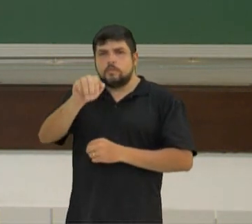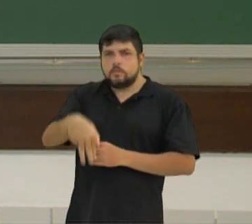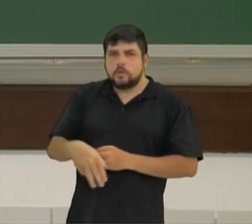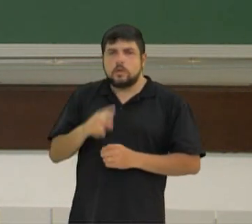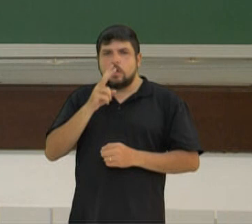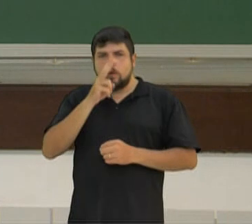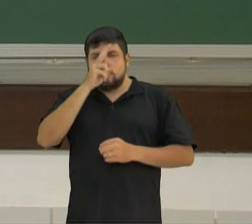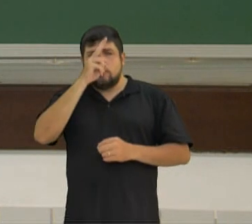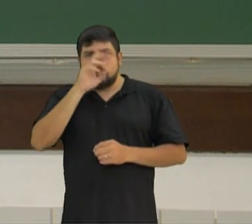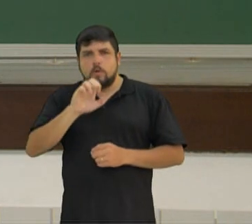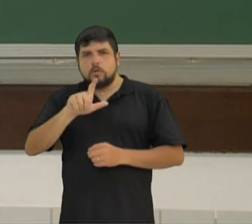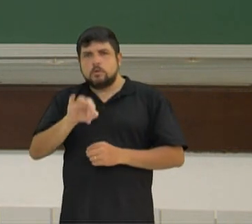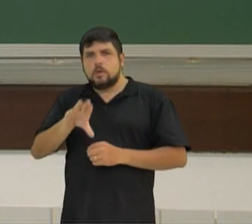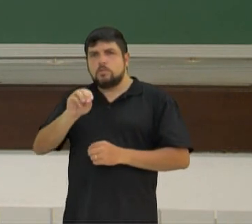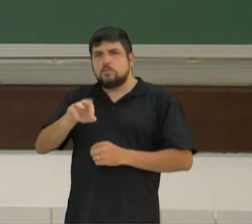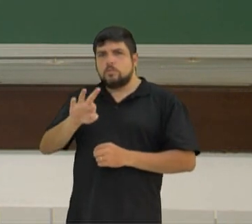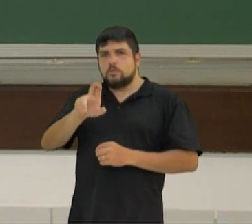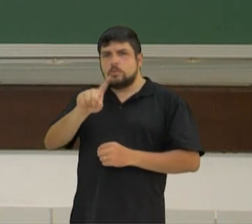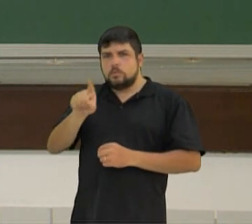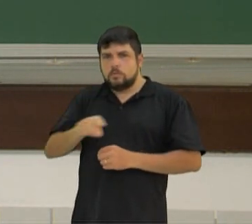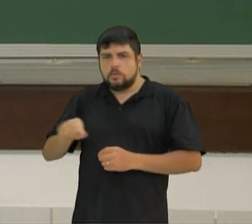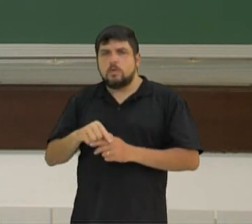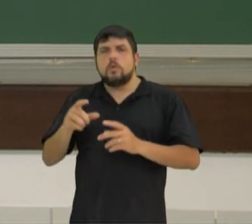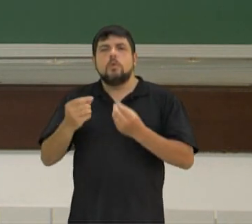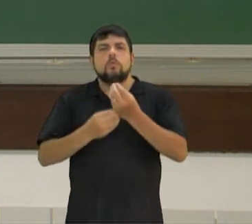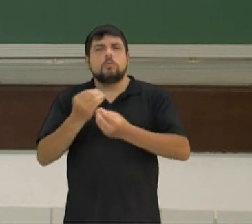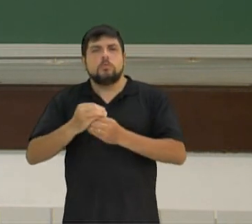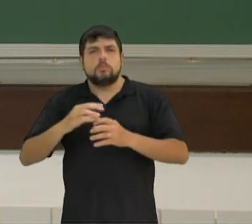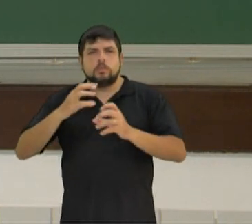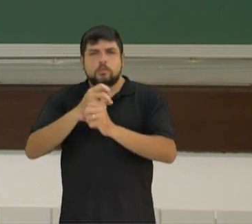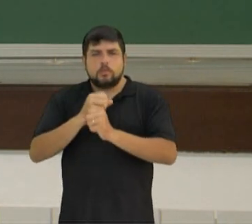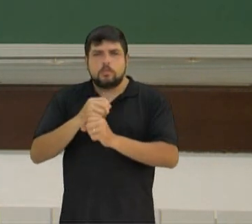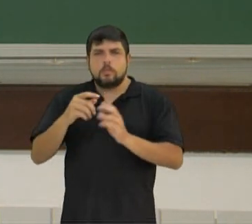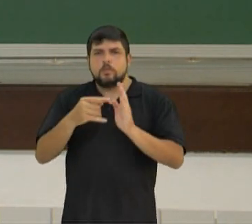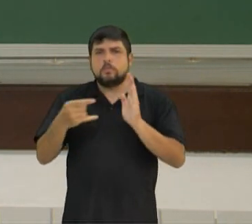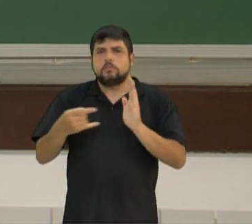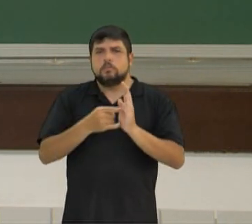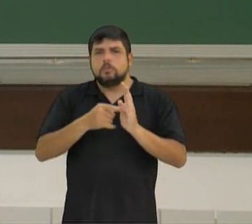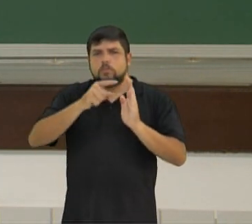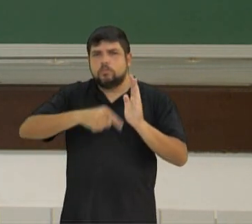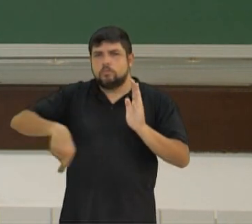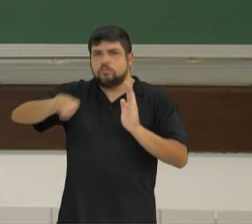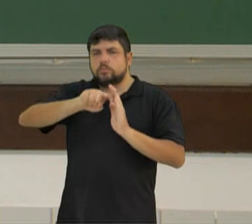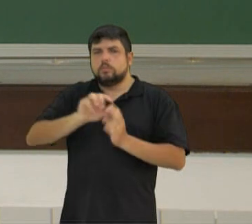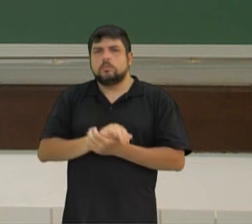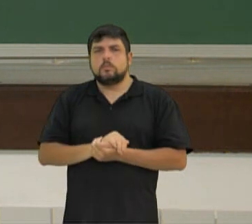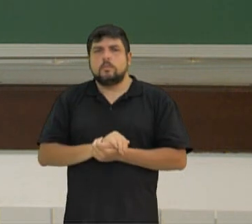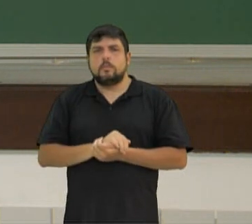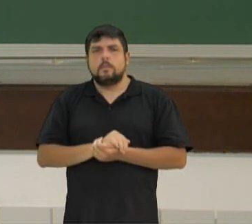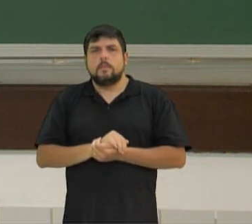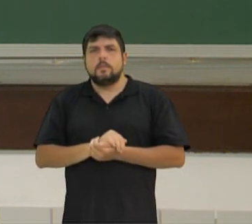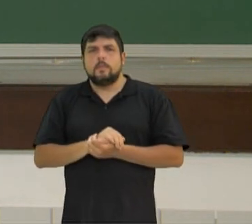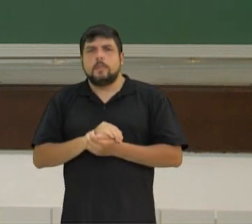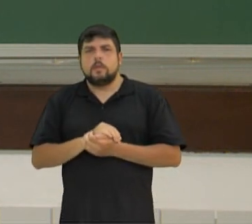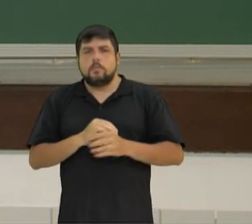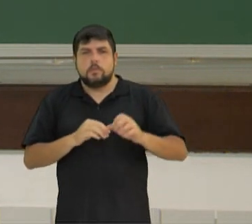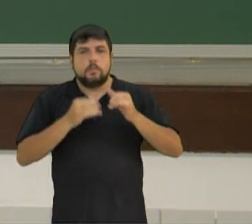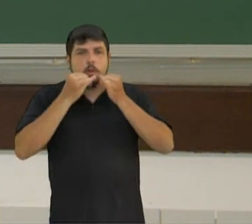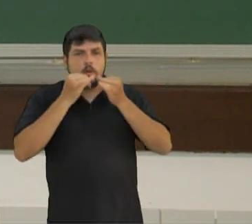3 nomes que vão me dar a continha para o potencial da pilha e sempre sai do princípio: energia maior menos